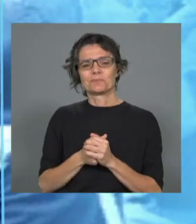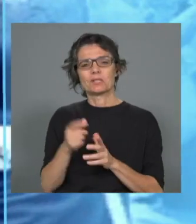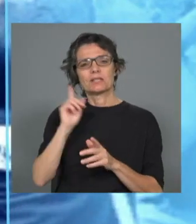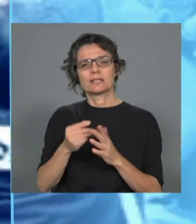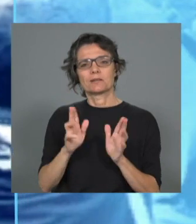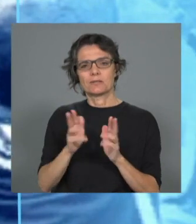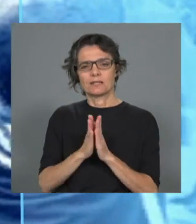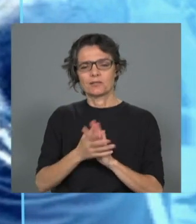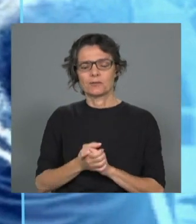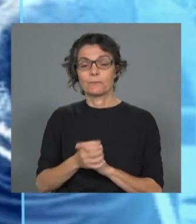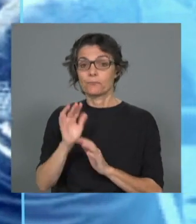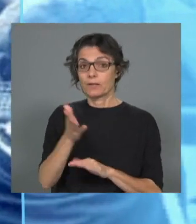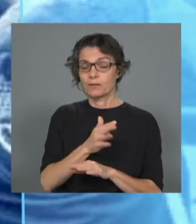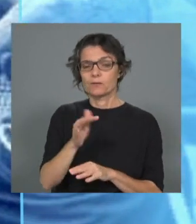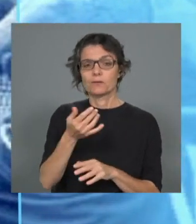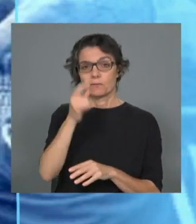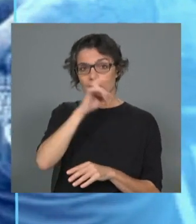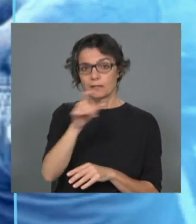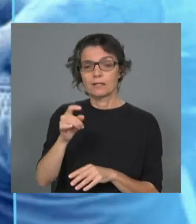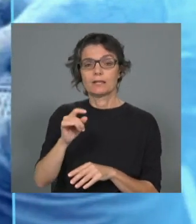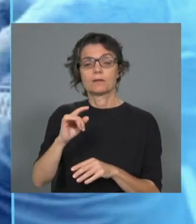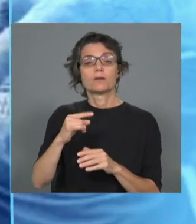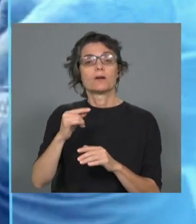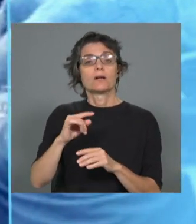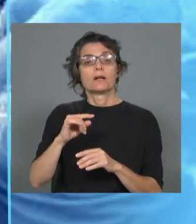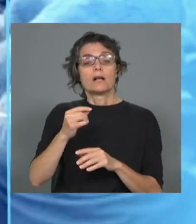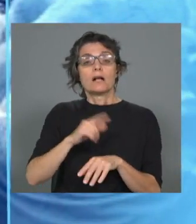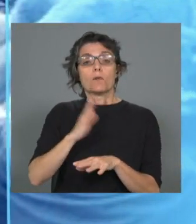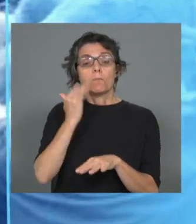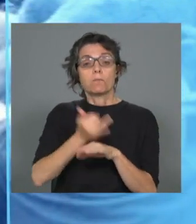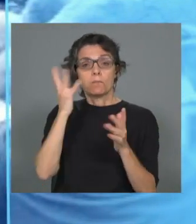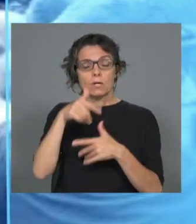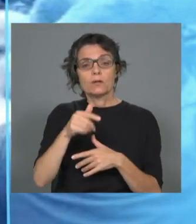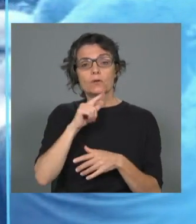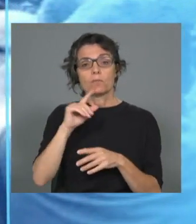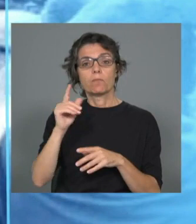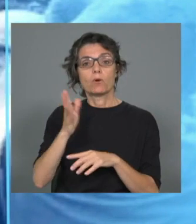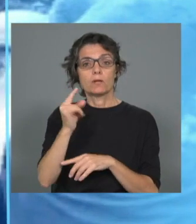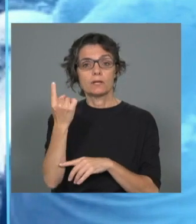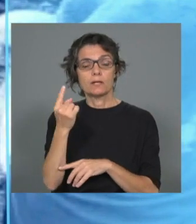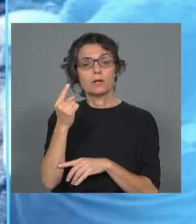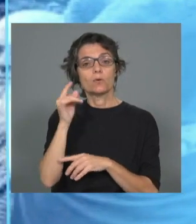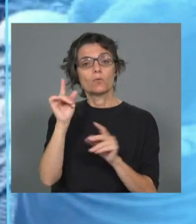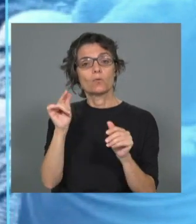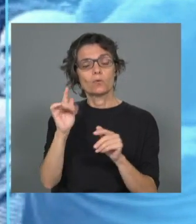terminar, recordo que mais logo, alguns minutos após a meia-noite, pode acompanhar na Antena 1 a edição